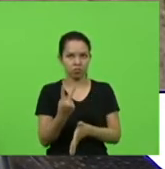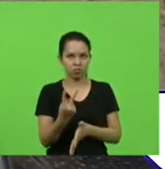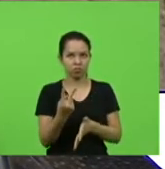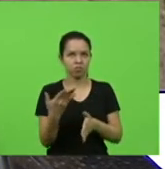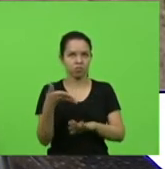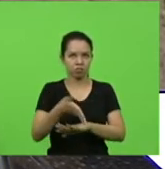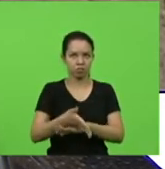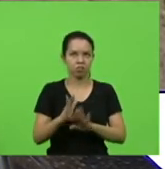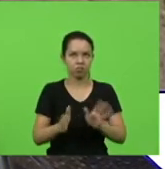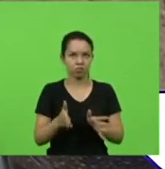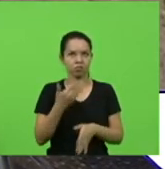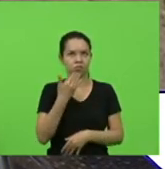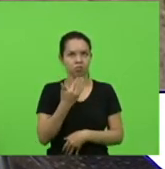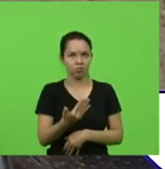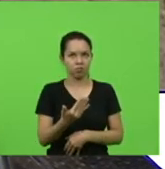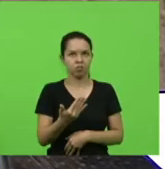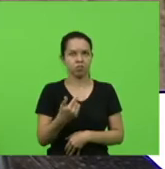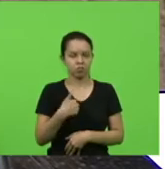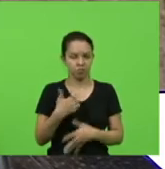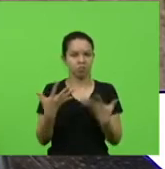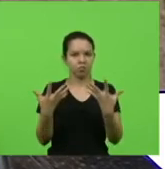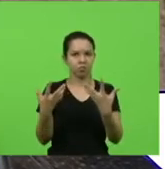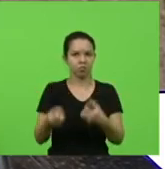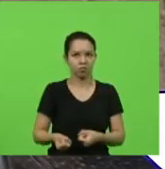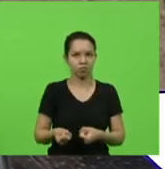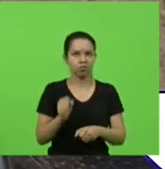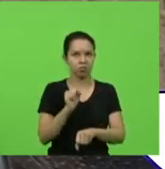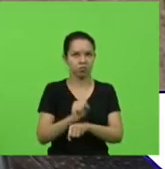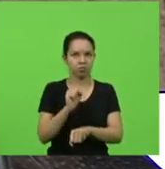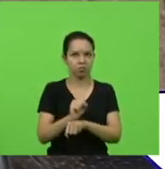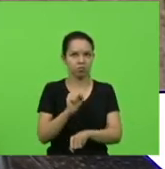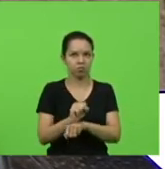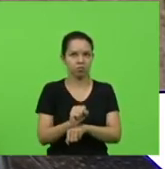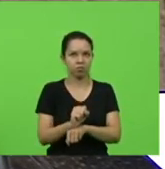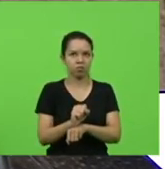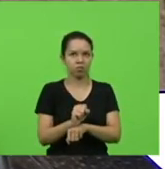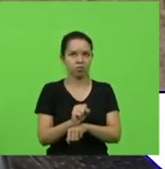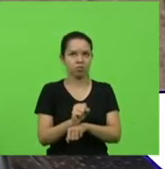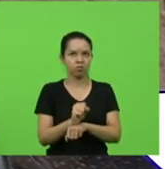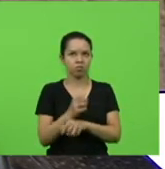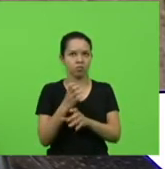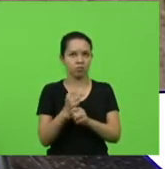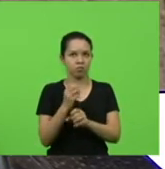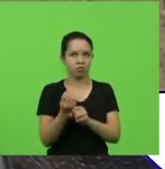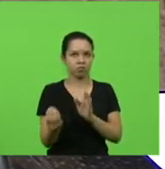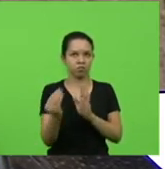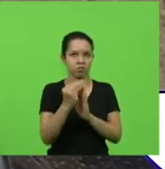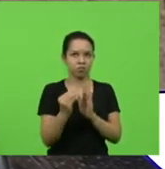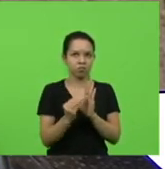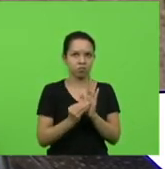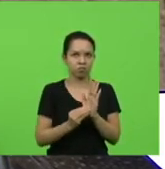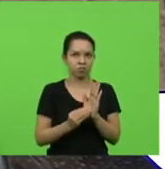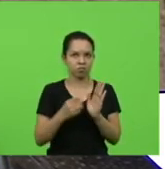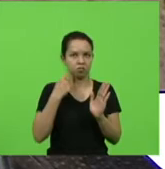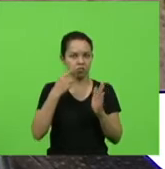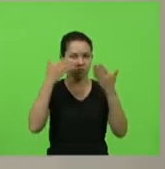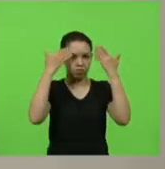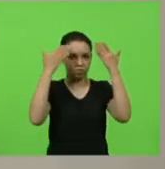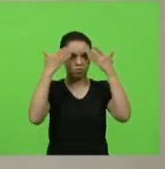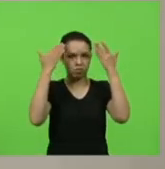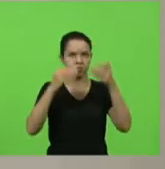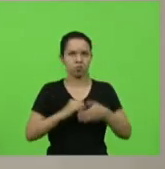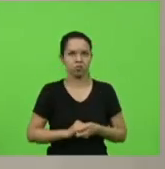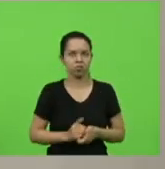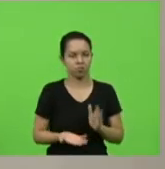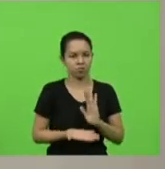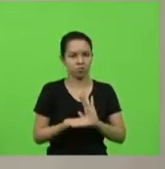pediu gentilmente, vou acatar e fico no aguardo aqui dessa prestação de contas via o deputado Zé Milton. Retirado de